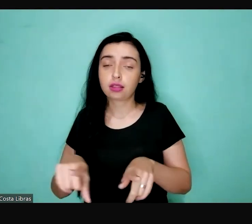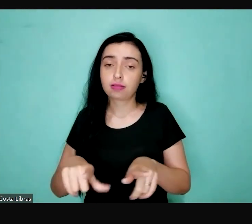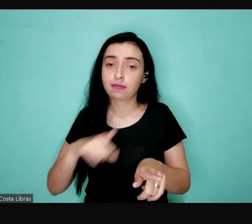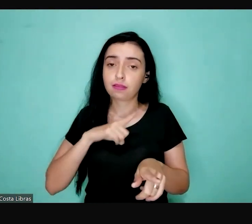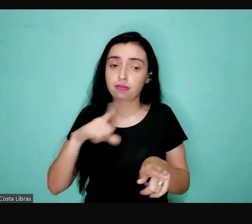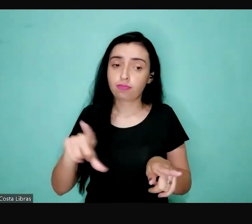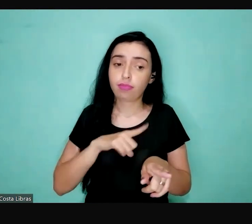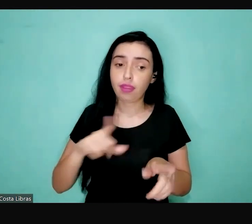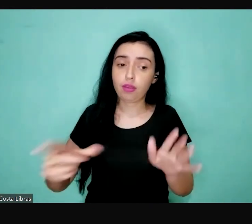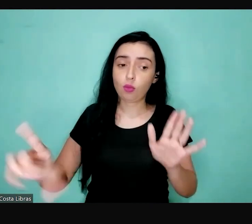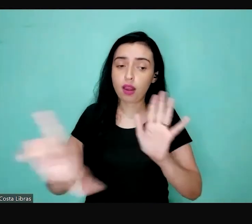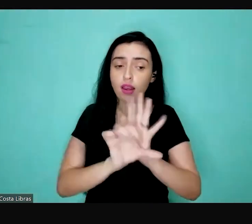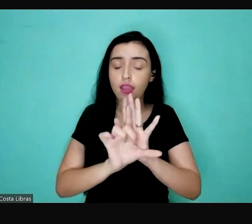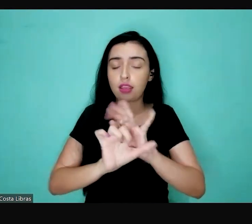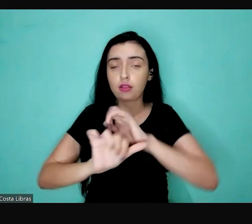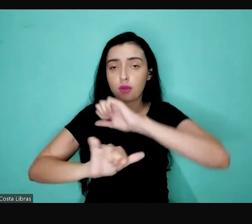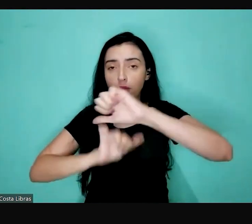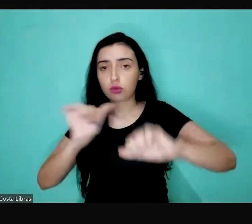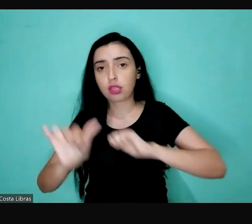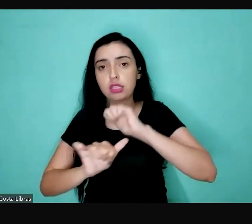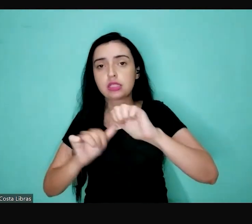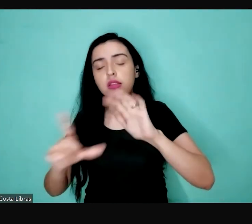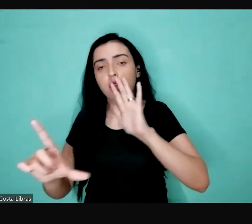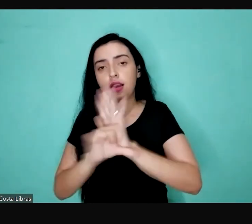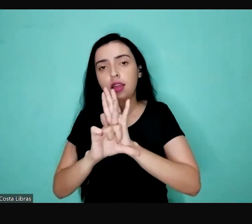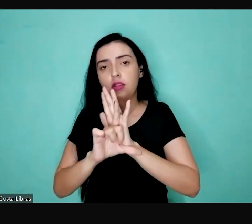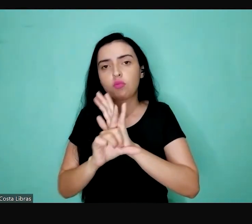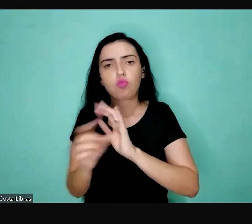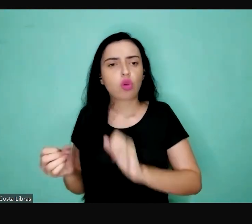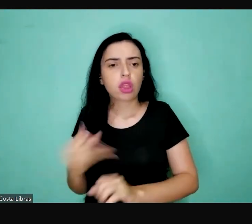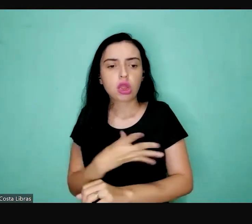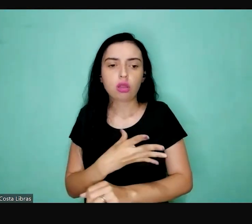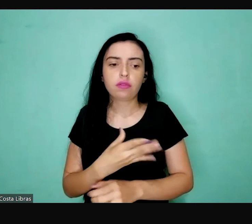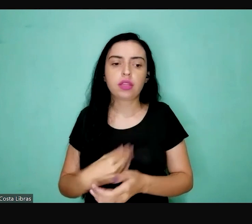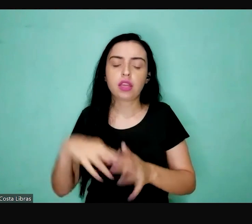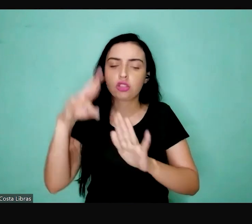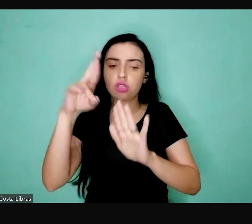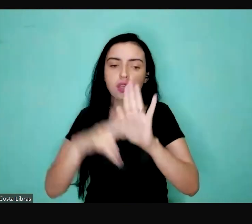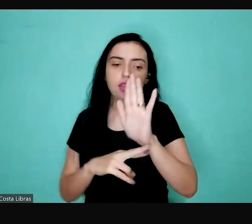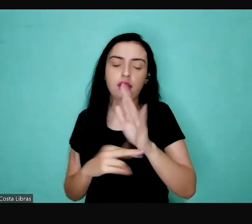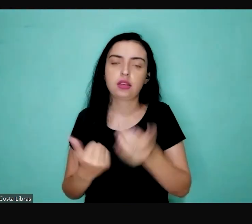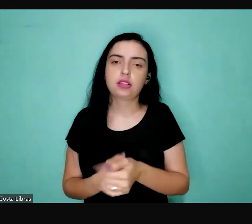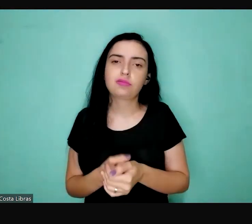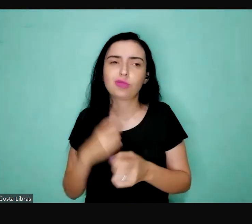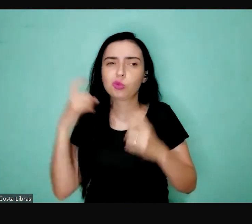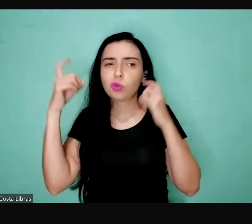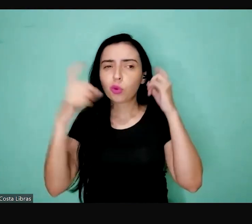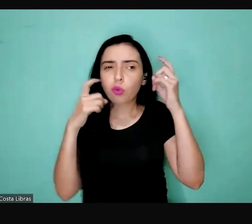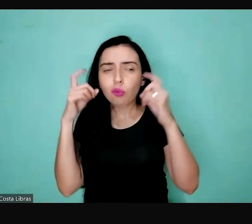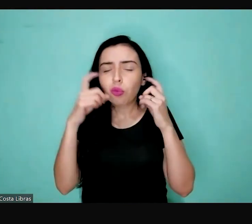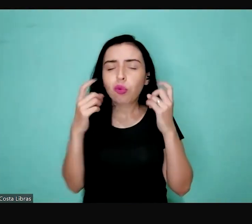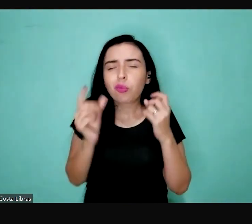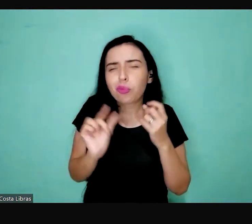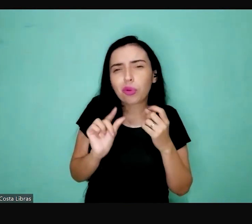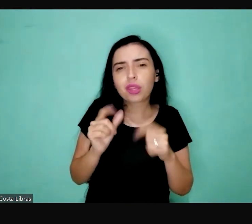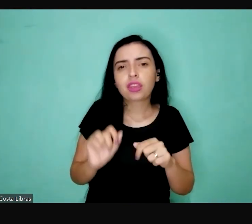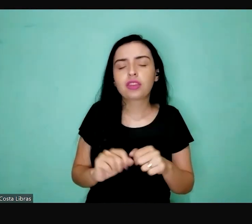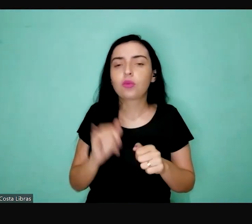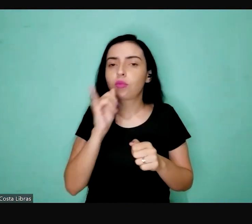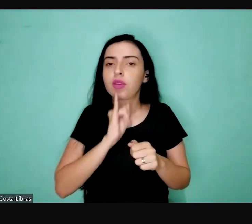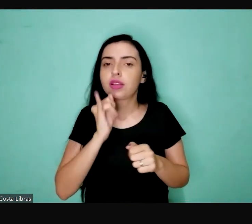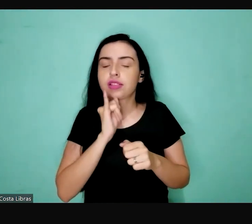depois há modificações dessa lei, há um quadro novo. Mas eu me preocupo um pouco quando, por exemplo, e eu sei